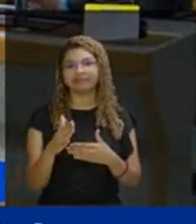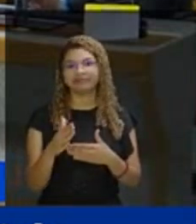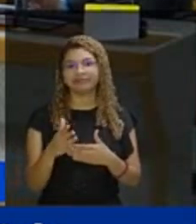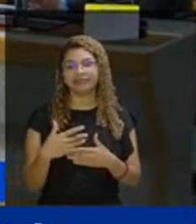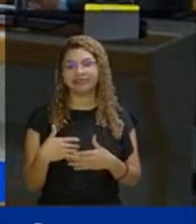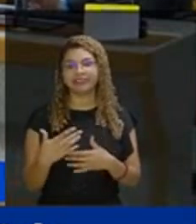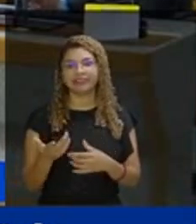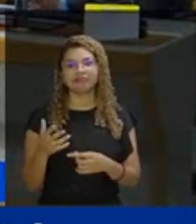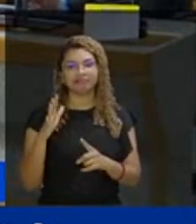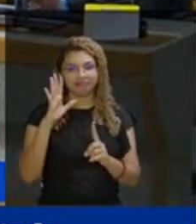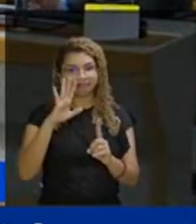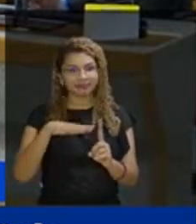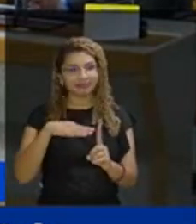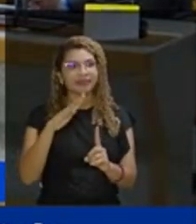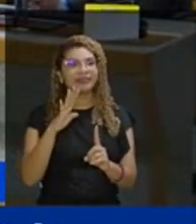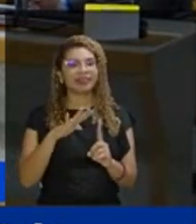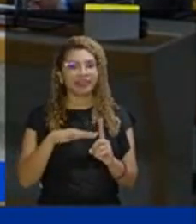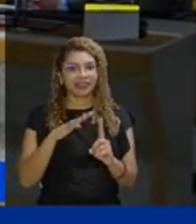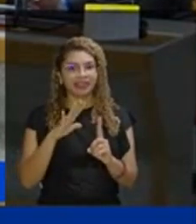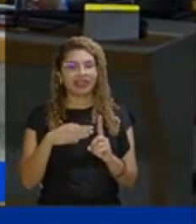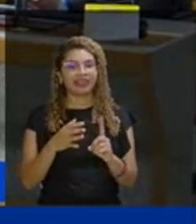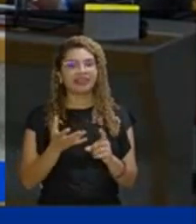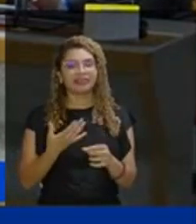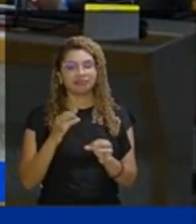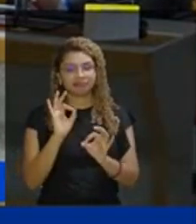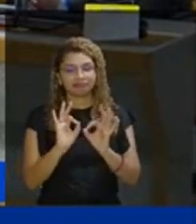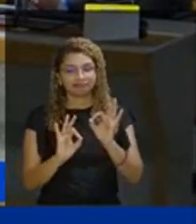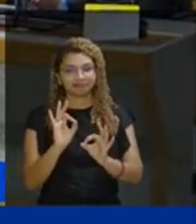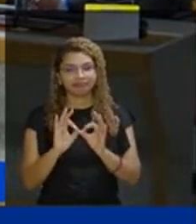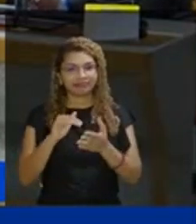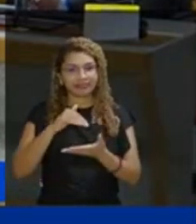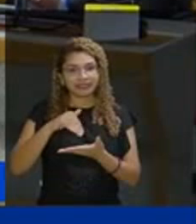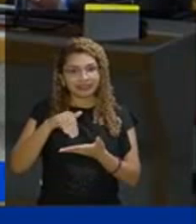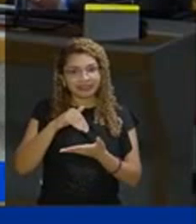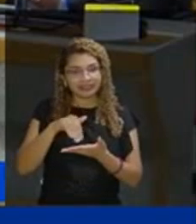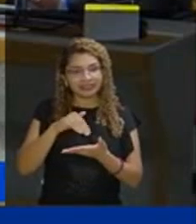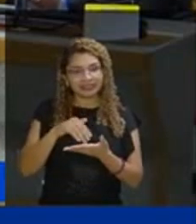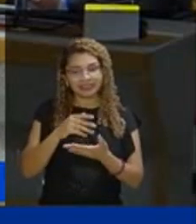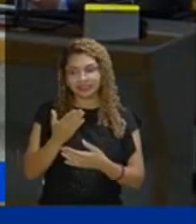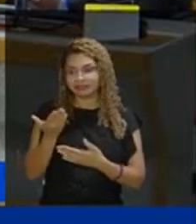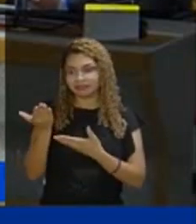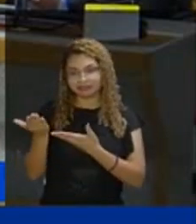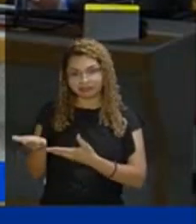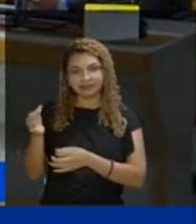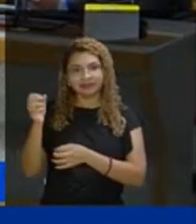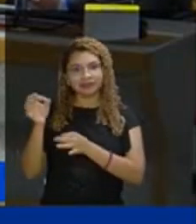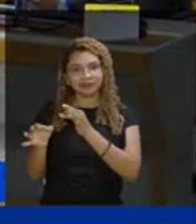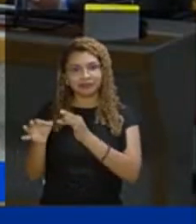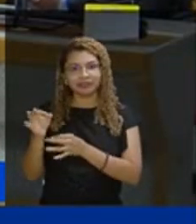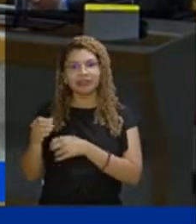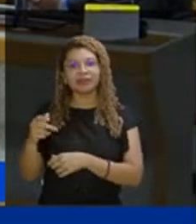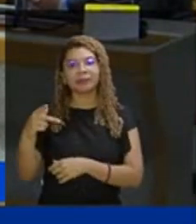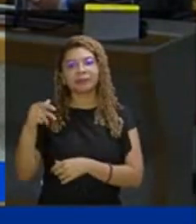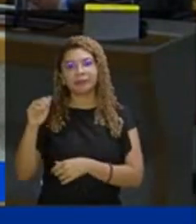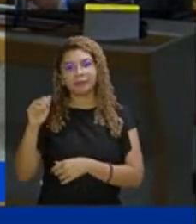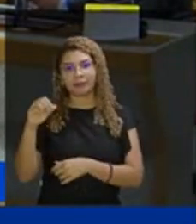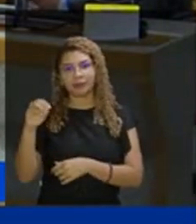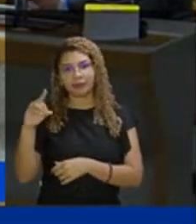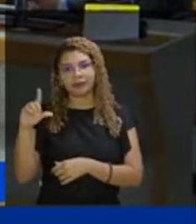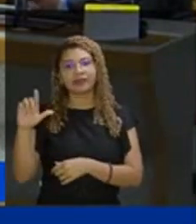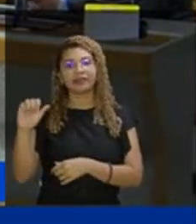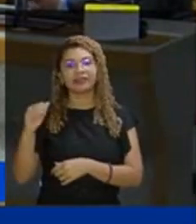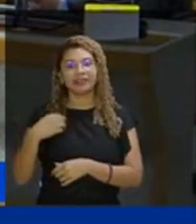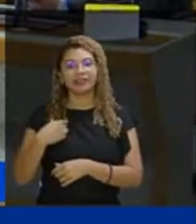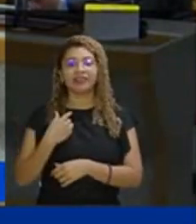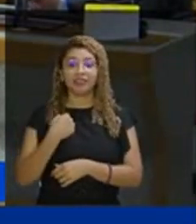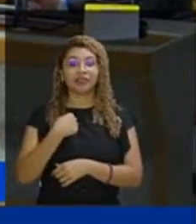que foi preparada pela secretaria para a doutora Paola, eu estava no momento